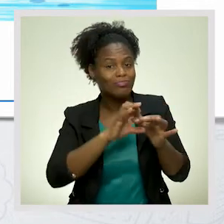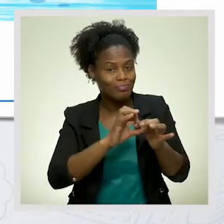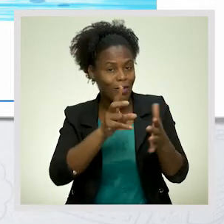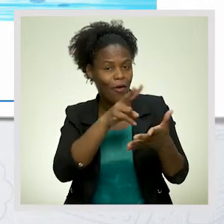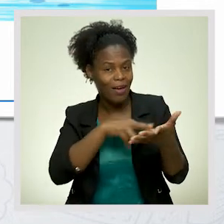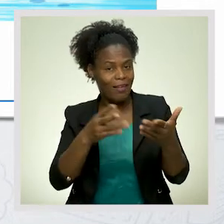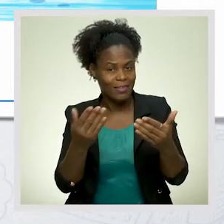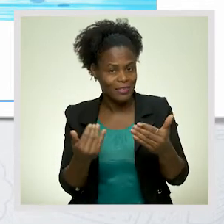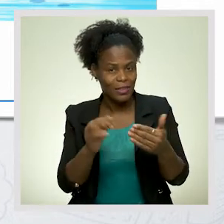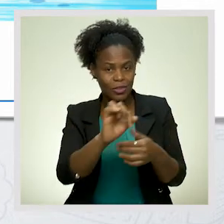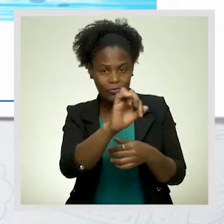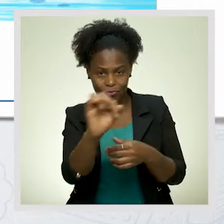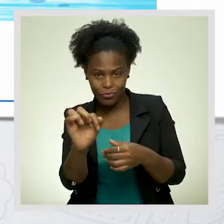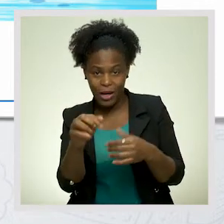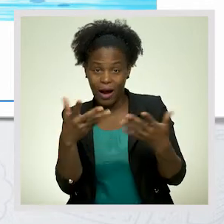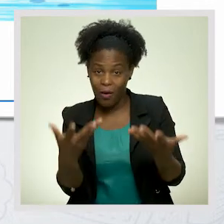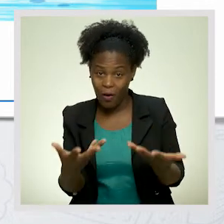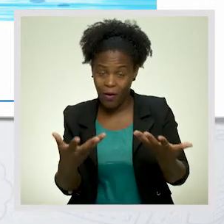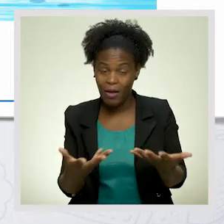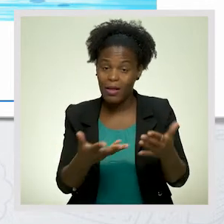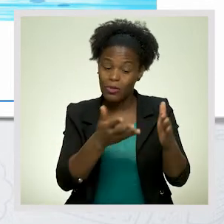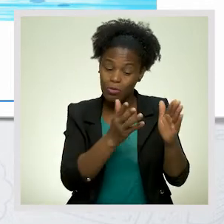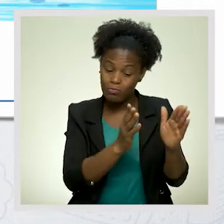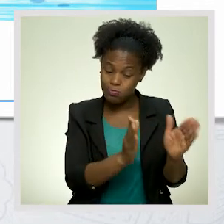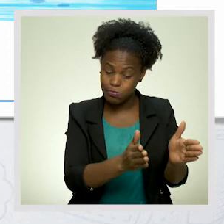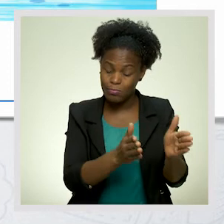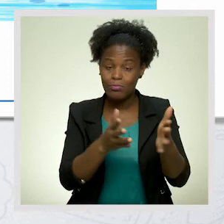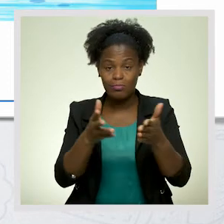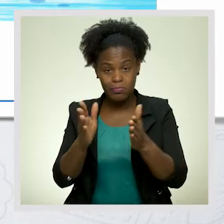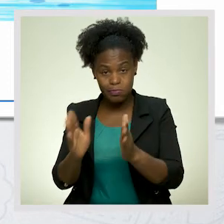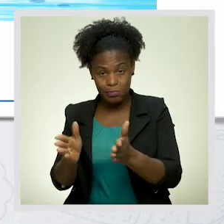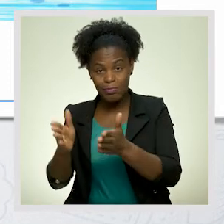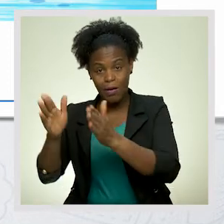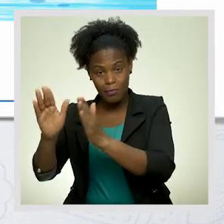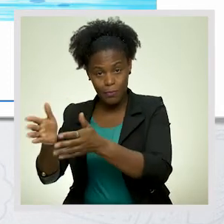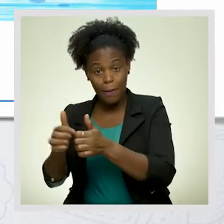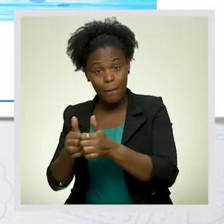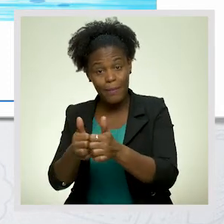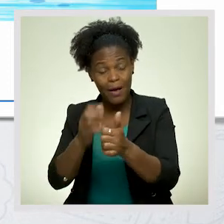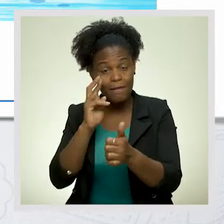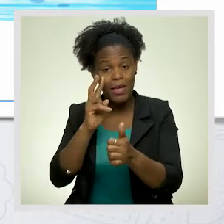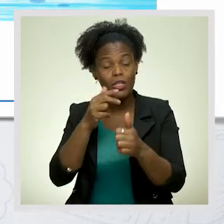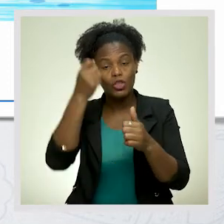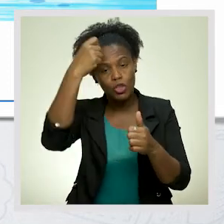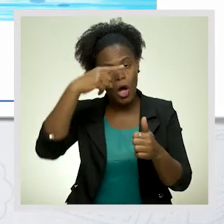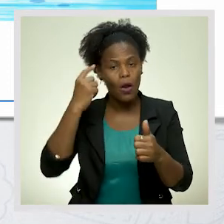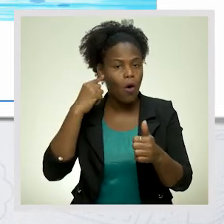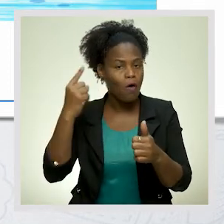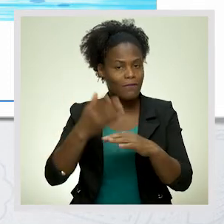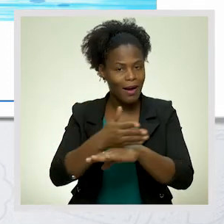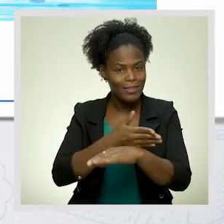Vocês terão de ordenar de forma a acompanhar a história que acabamos de ouvir. Então vamos lá,